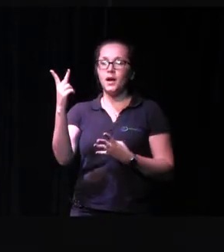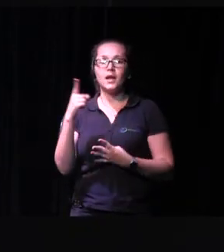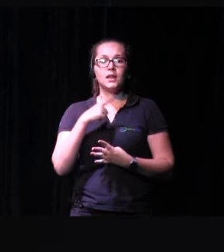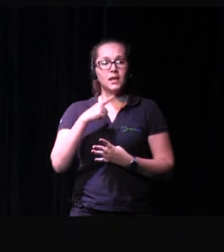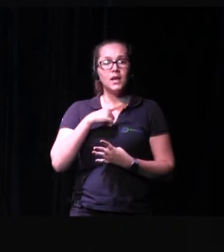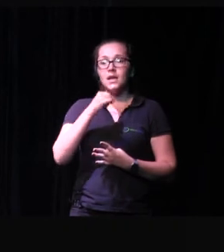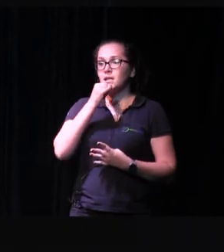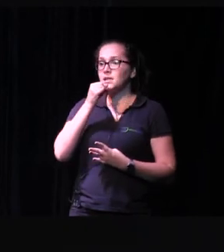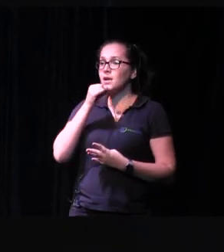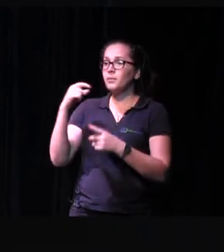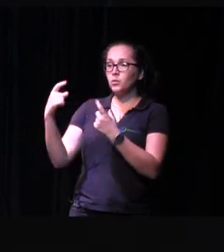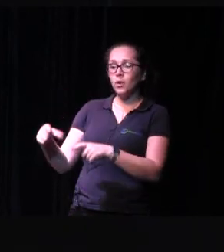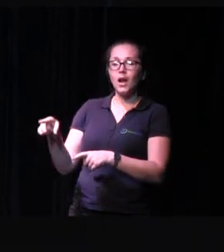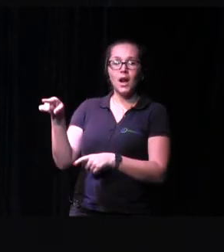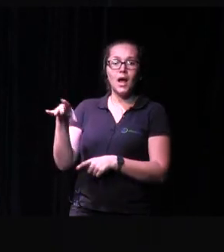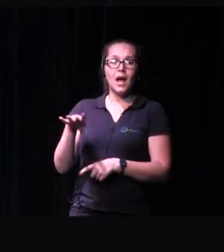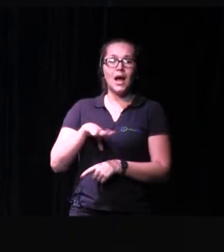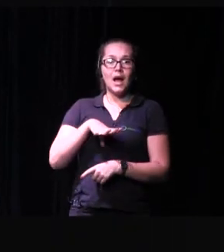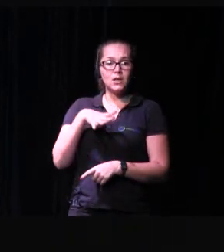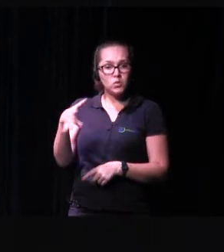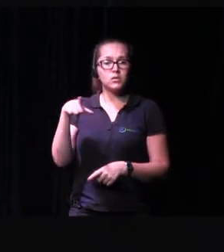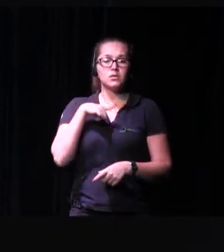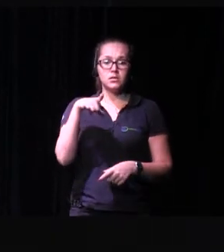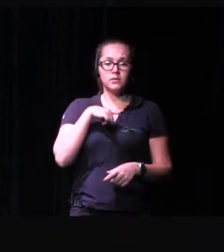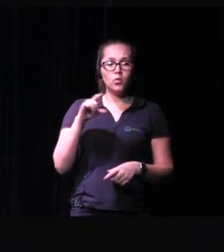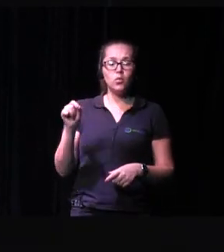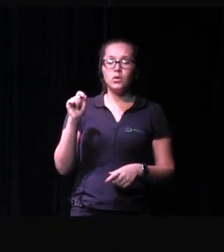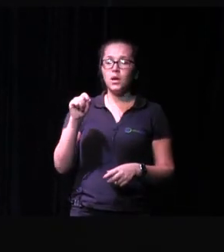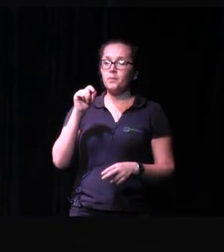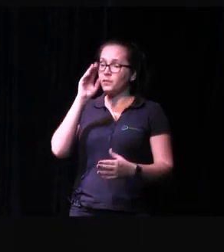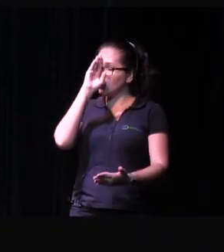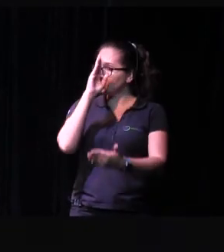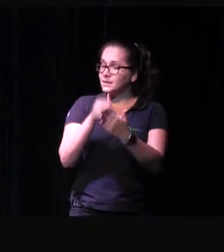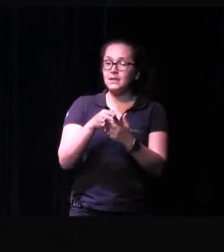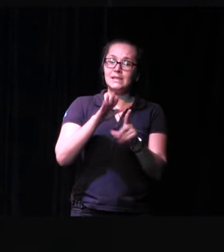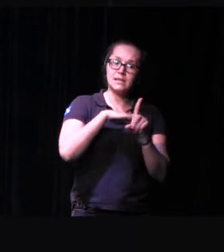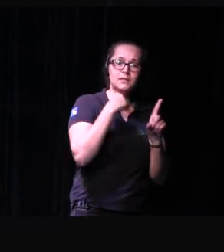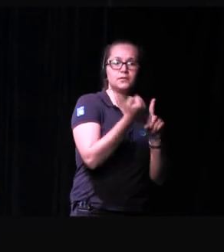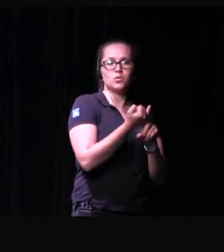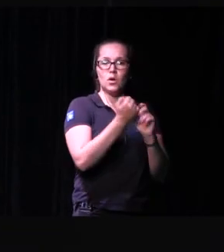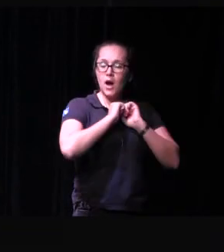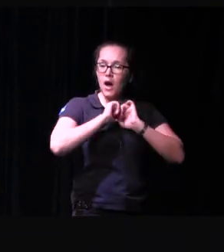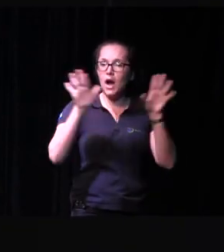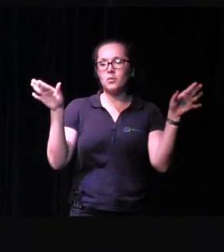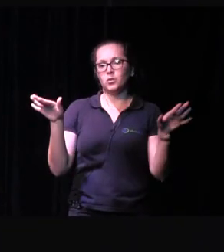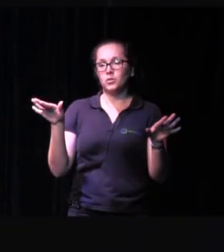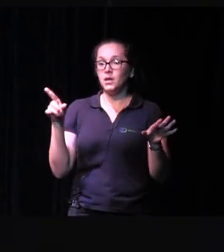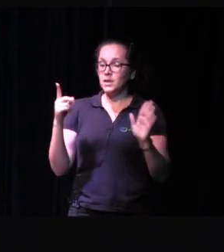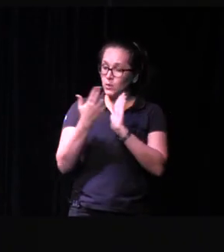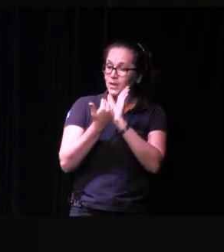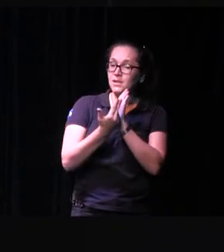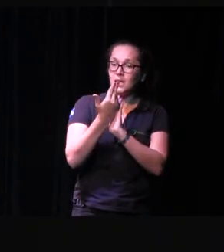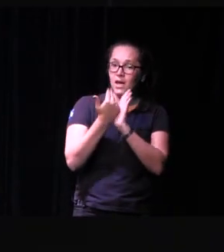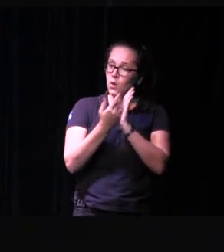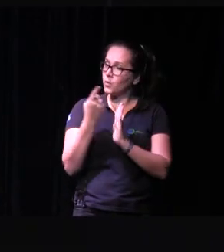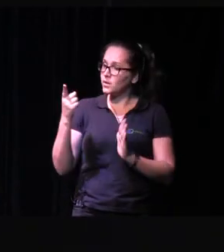Horizonte de ações que tiveram um caráter cívico, mais amplo.